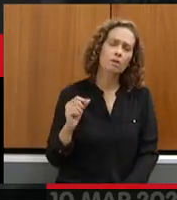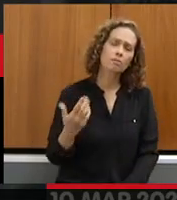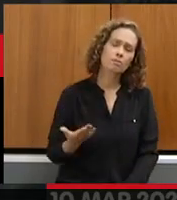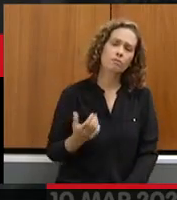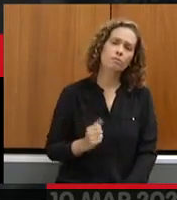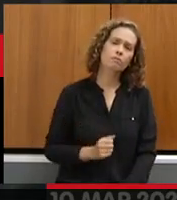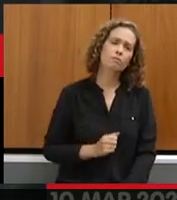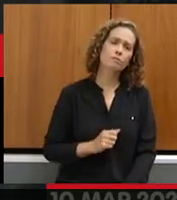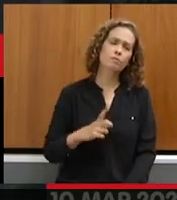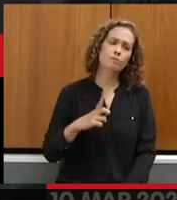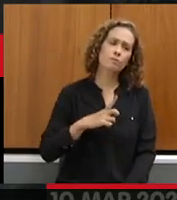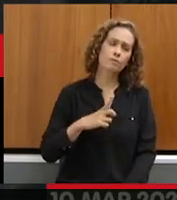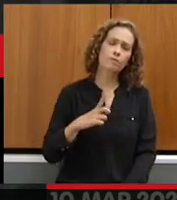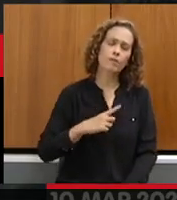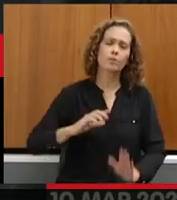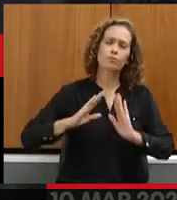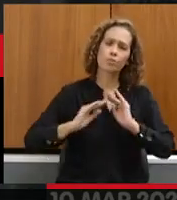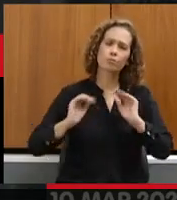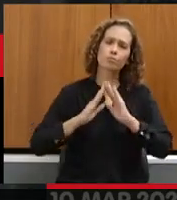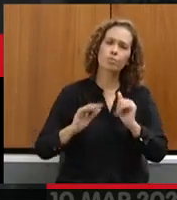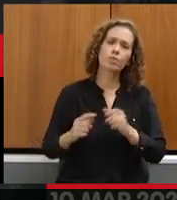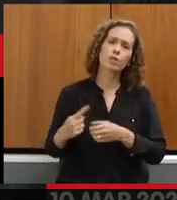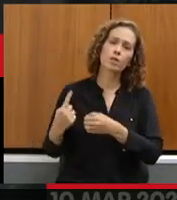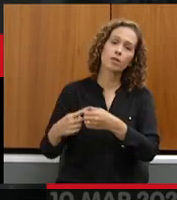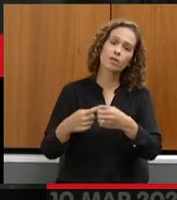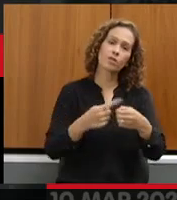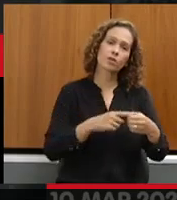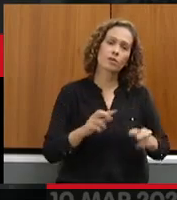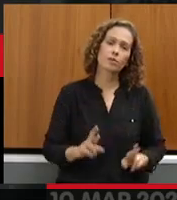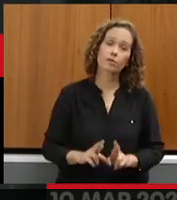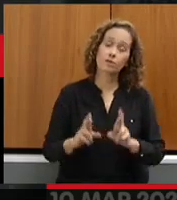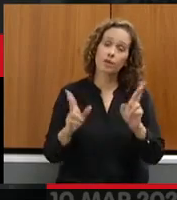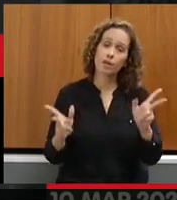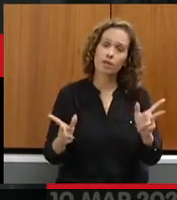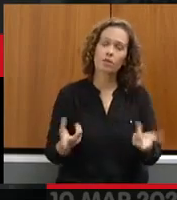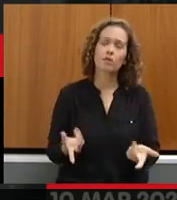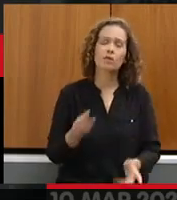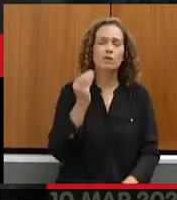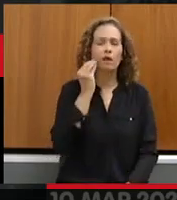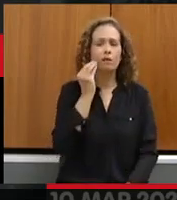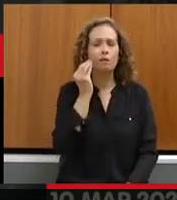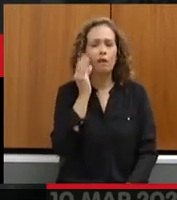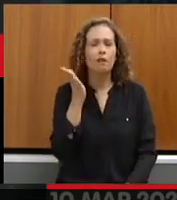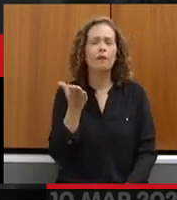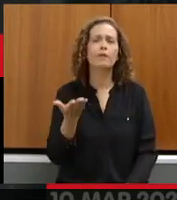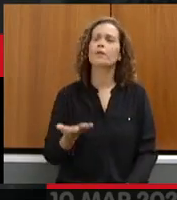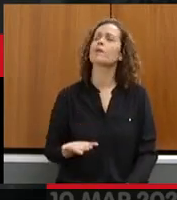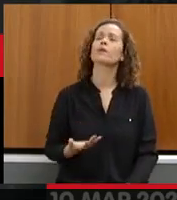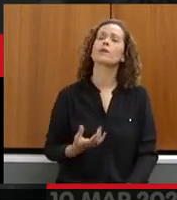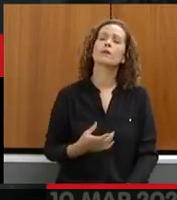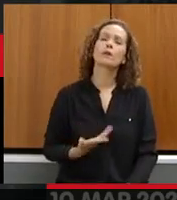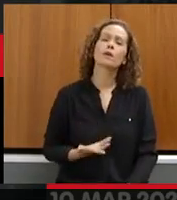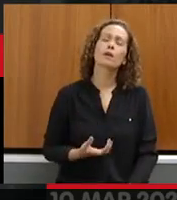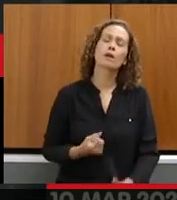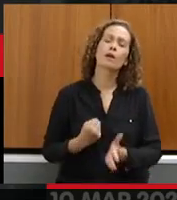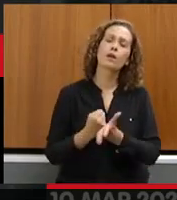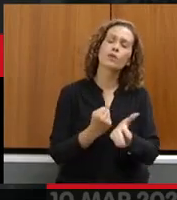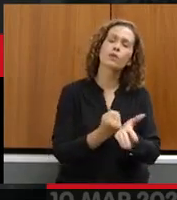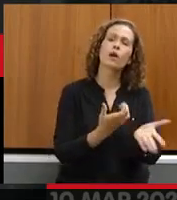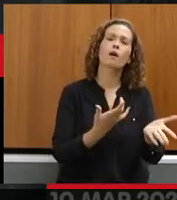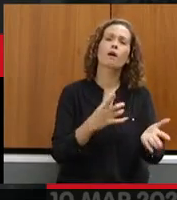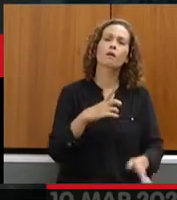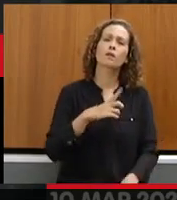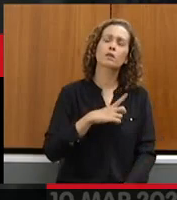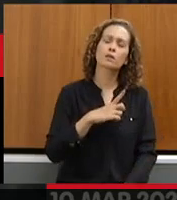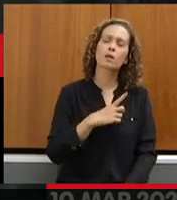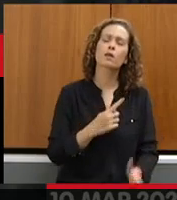manta ela tem flutuado muito de região para região a gente tenta buscar e levantar leitos em que